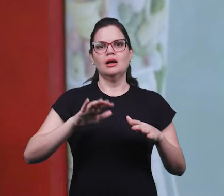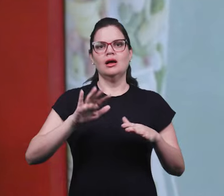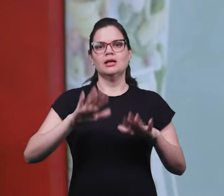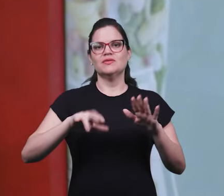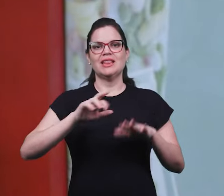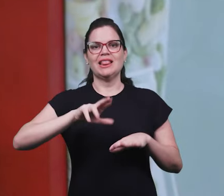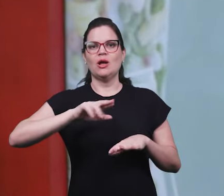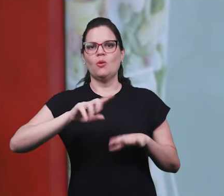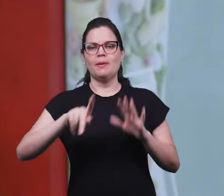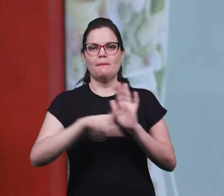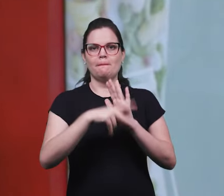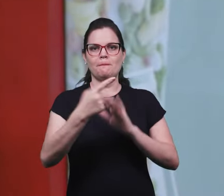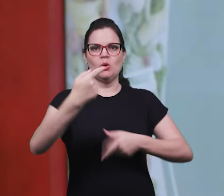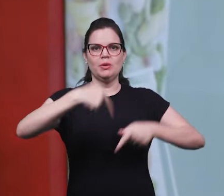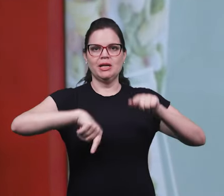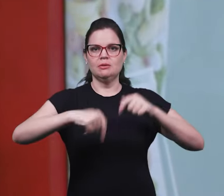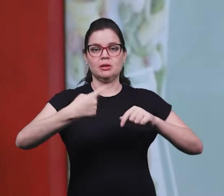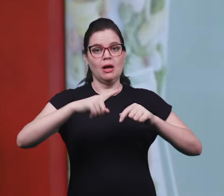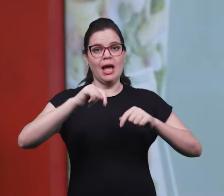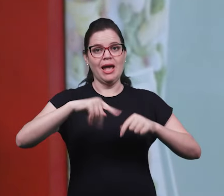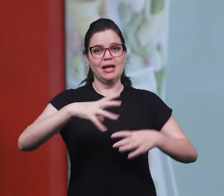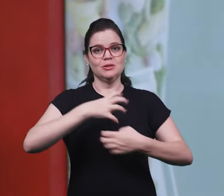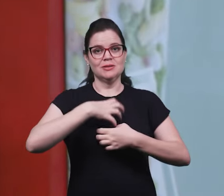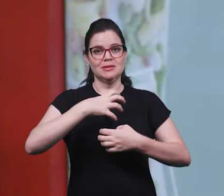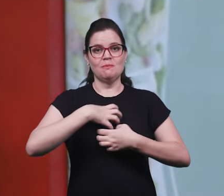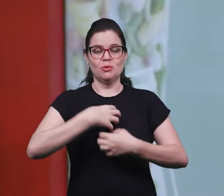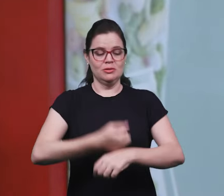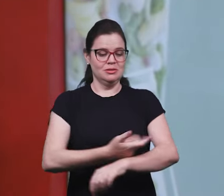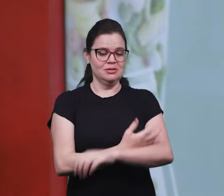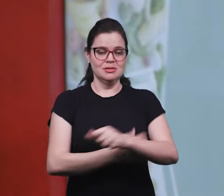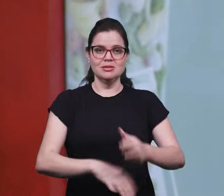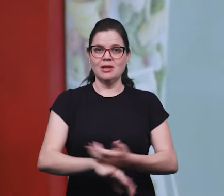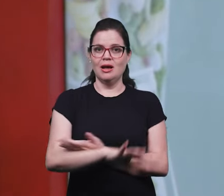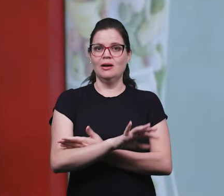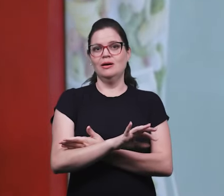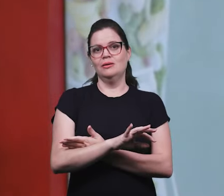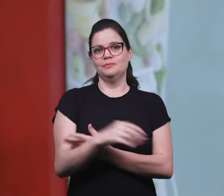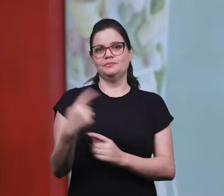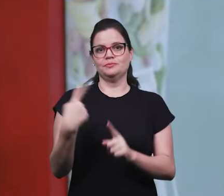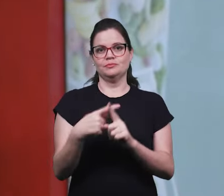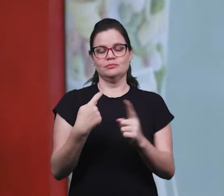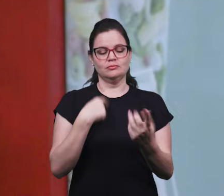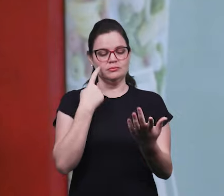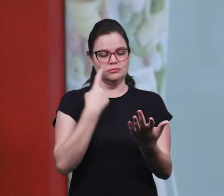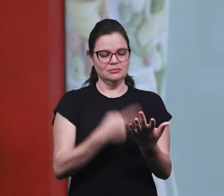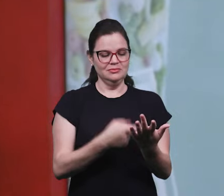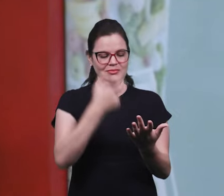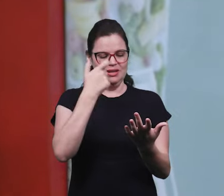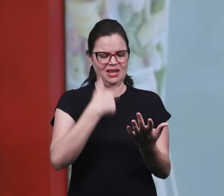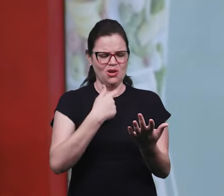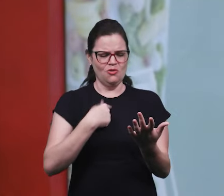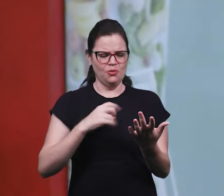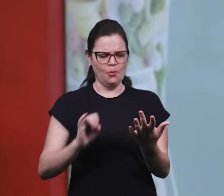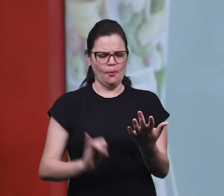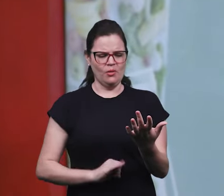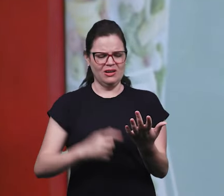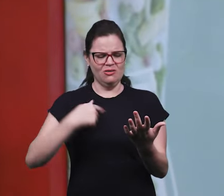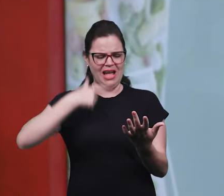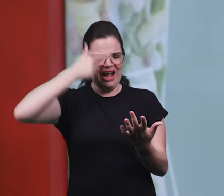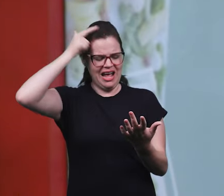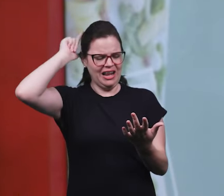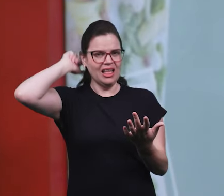muitos sintomas é totalmente emocional porque ele P ele receber um diagnóstico que ele pensa vou ficar magro sem